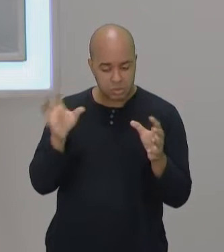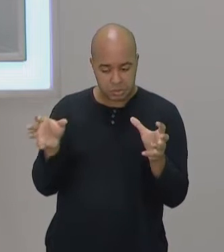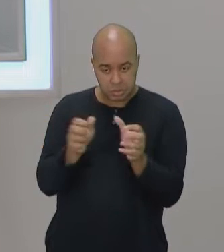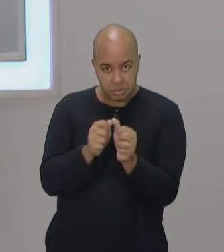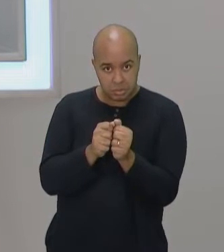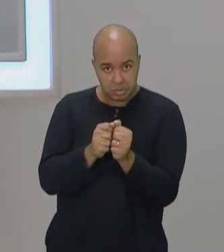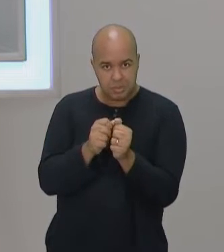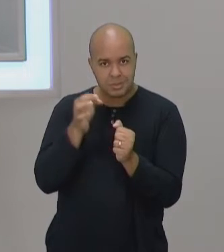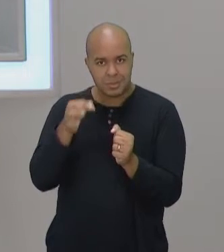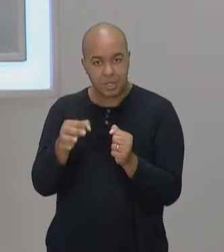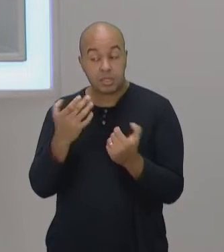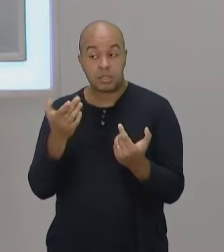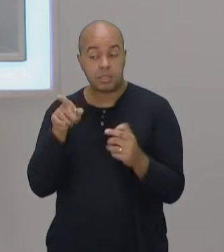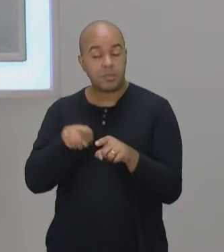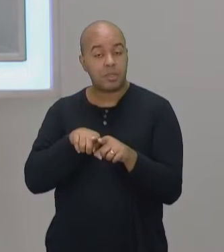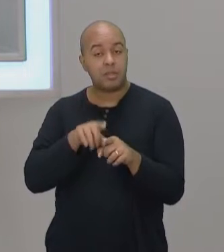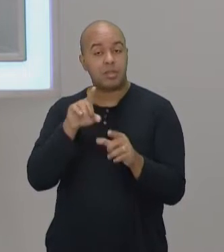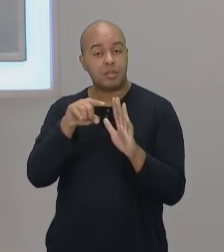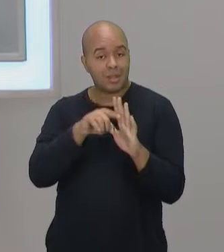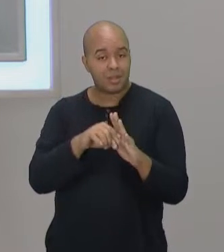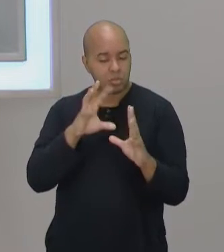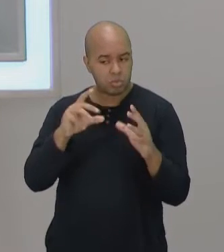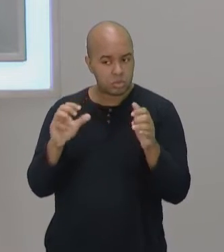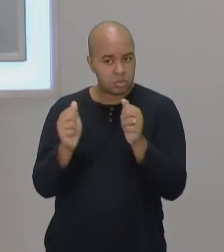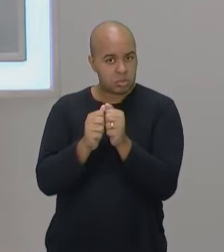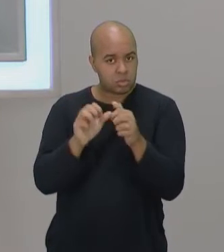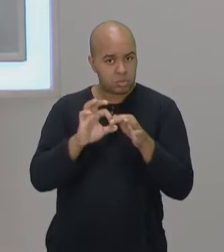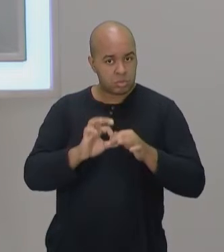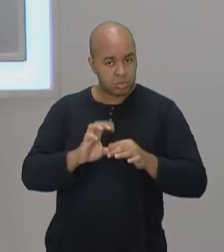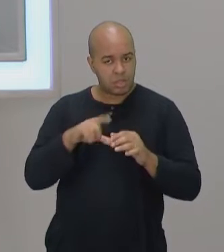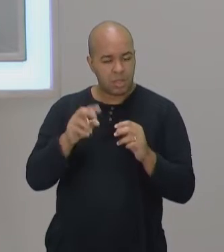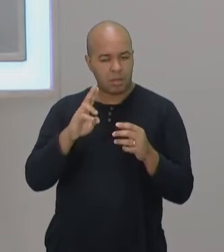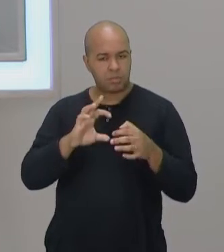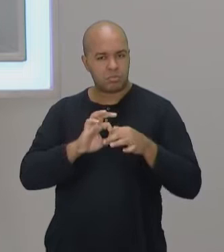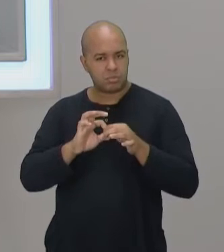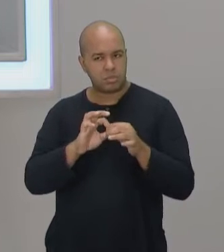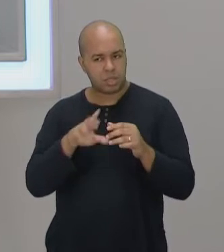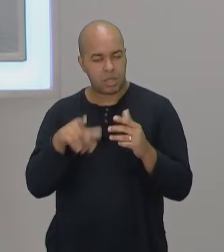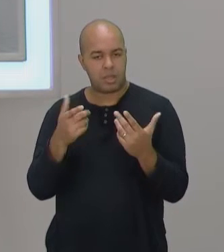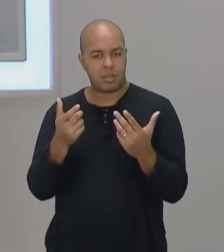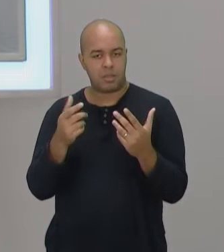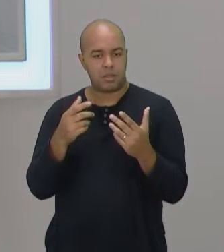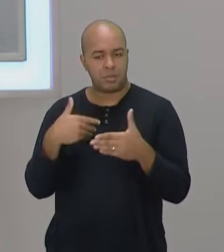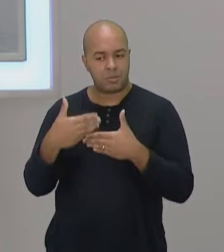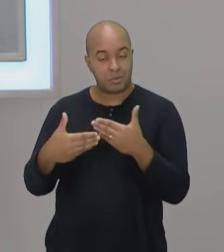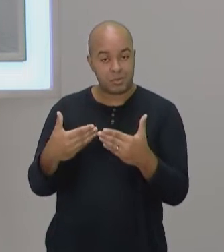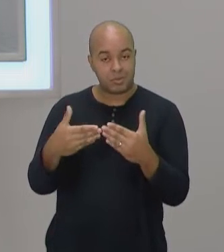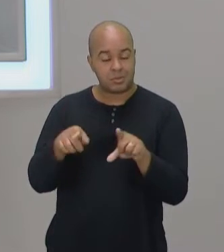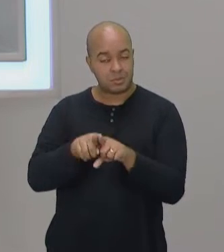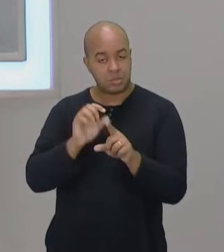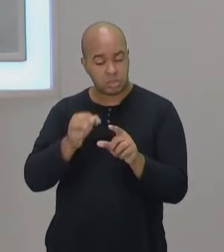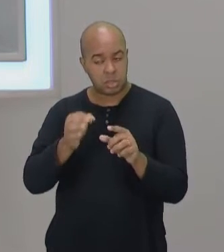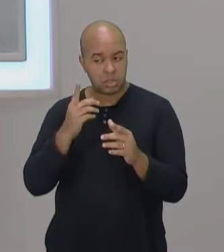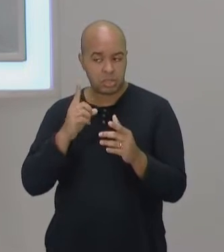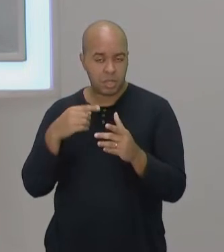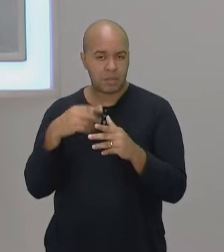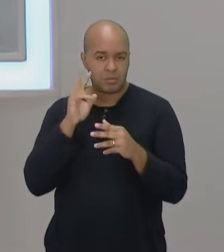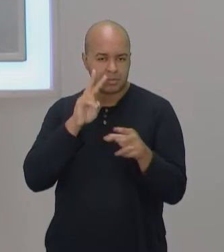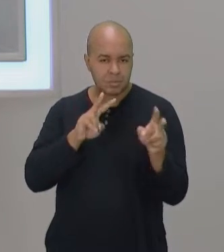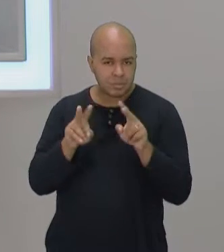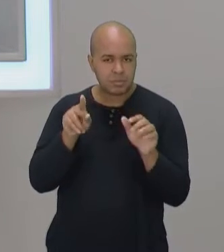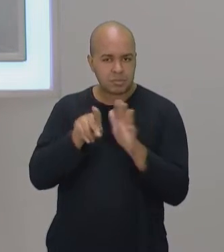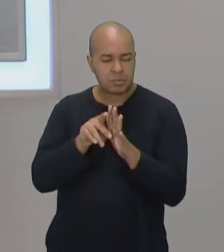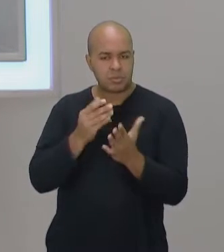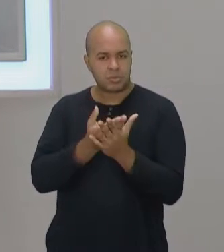reunidos, certo? E os dados todos reunidos vão ser unidos, vão ser processados, Vão ser